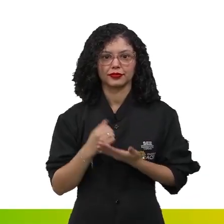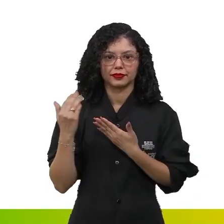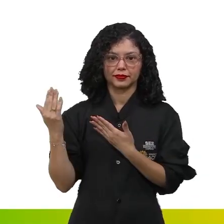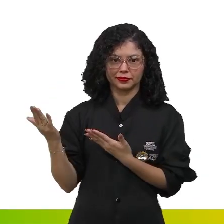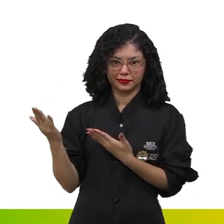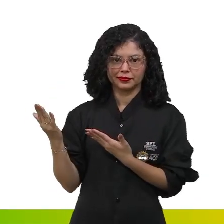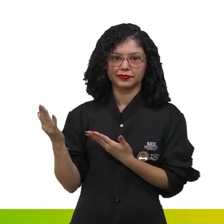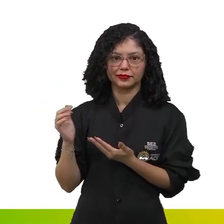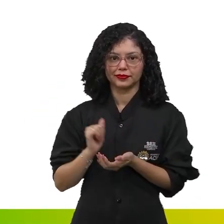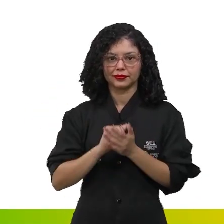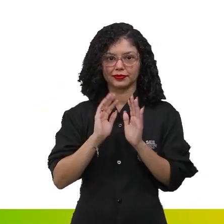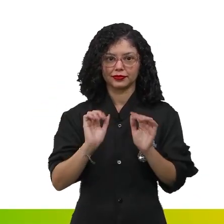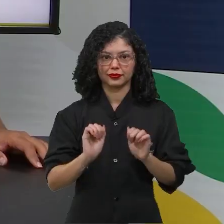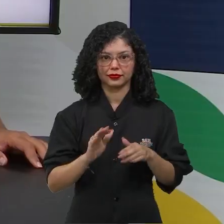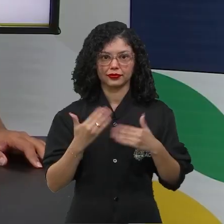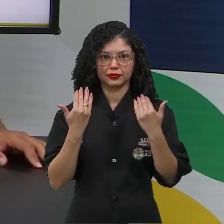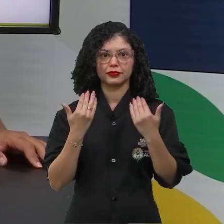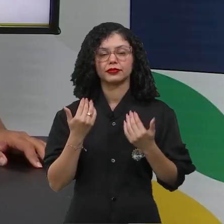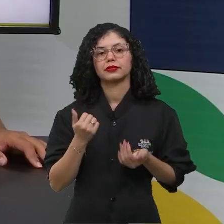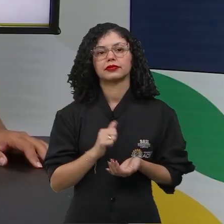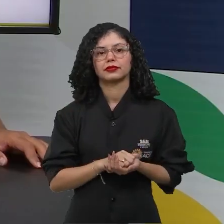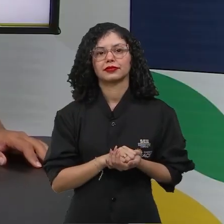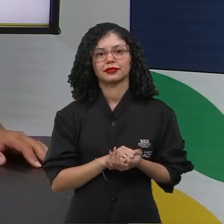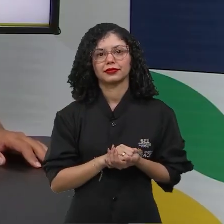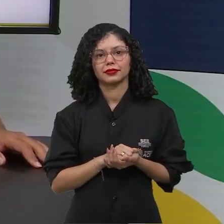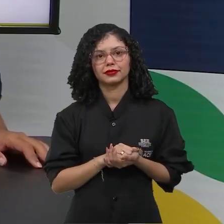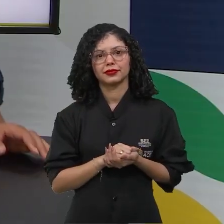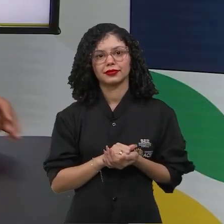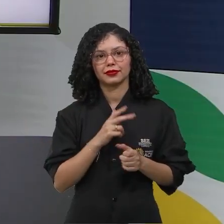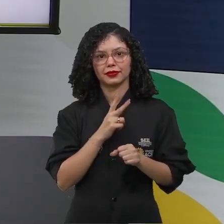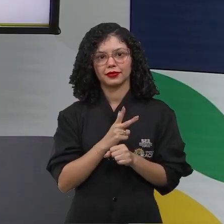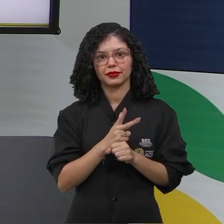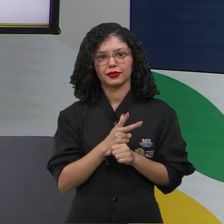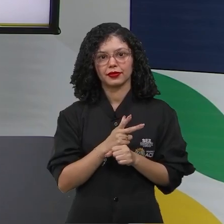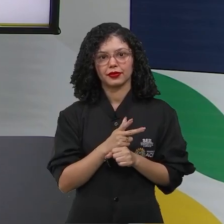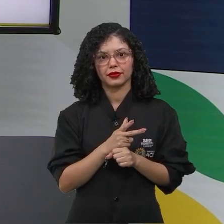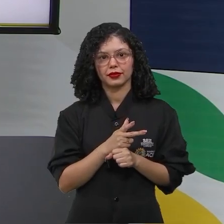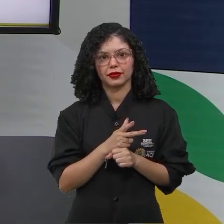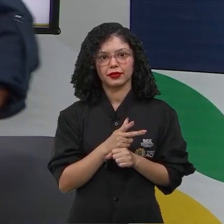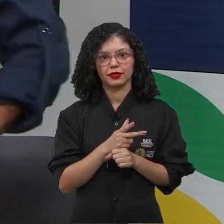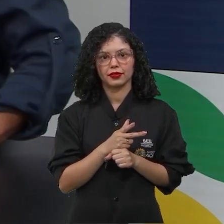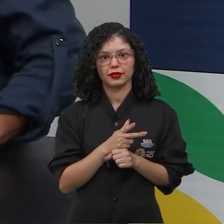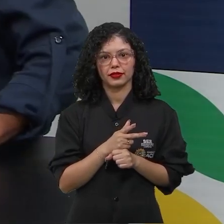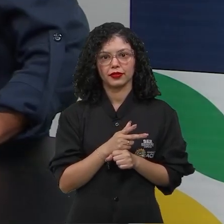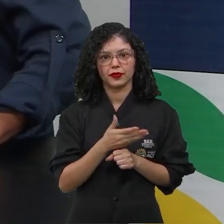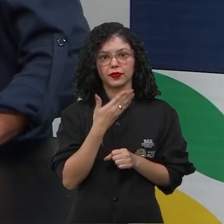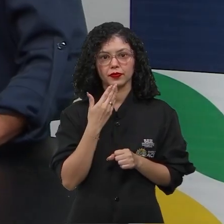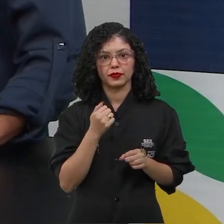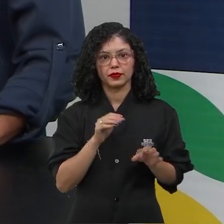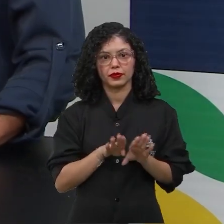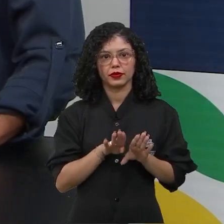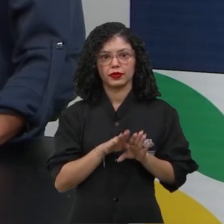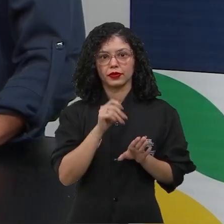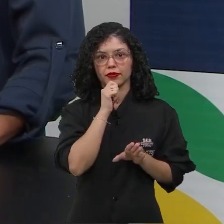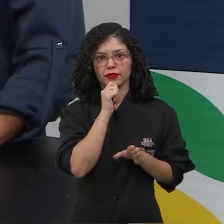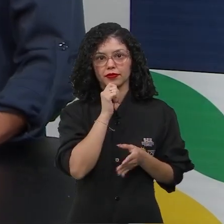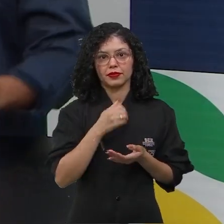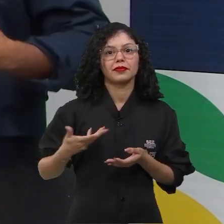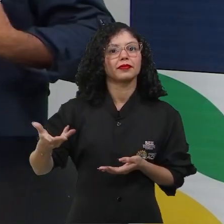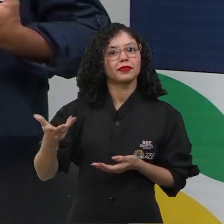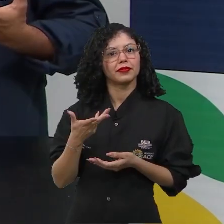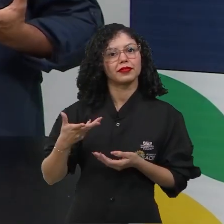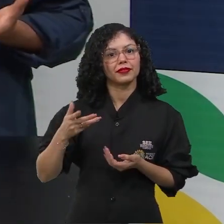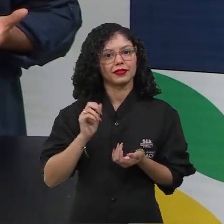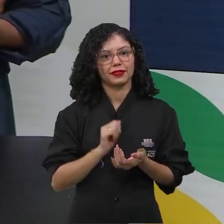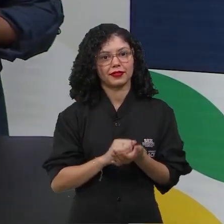aqui, pode focar em mim, que o vídeo em tela, deixa eu ver para o outro lado, melhor, o vídeo em tela é basicamente